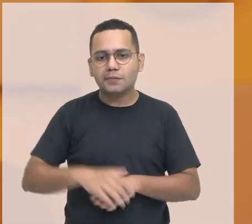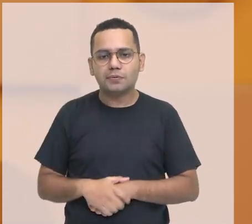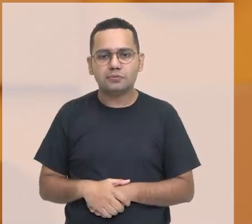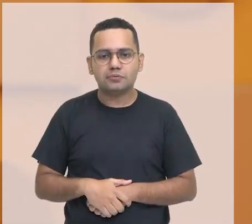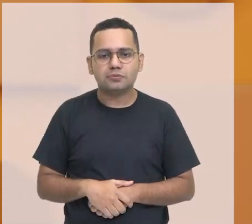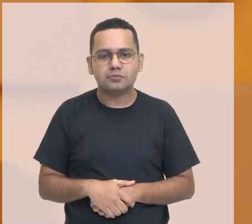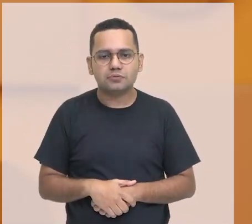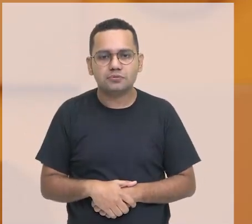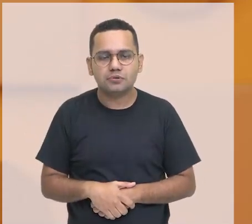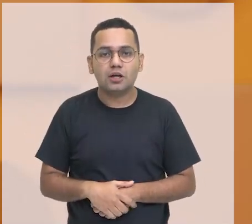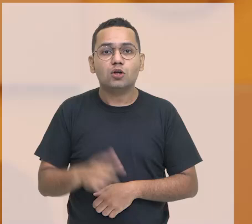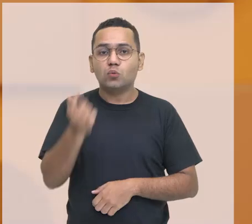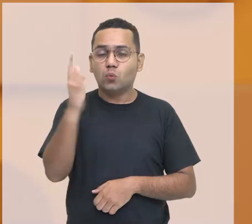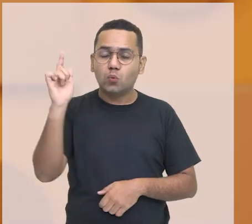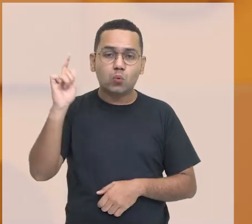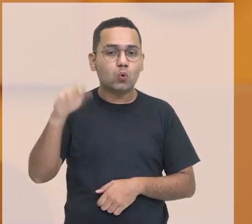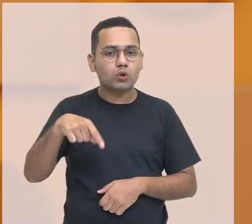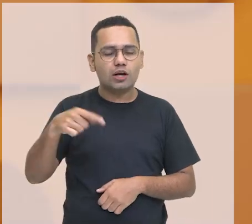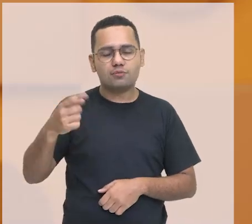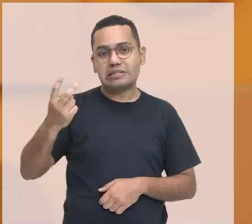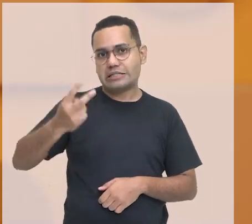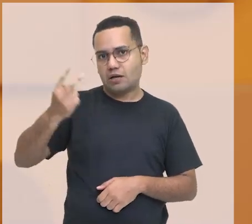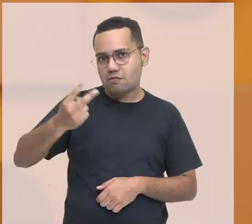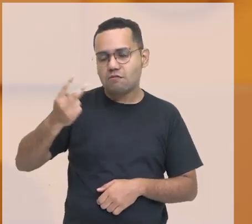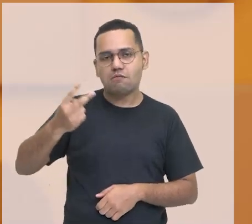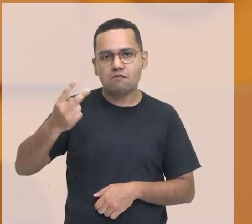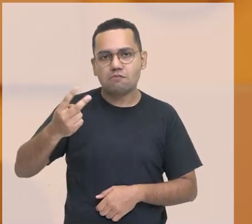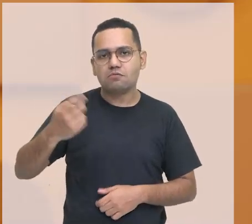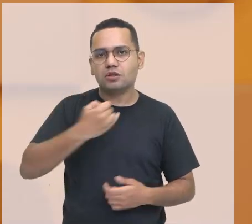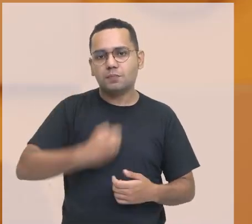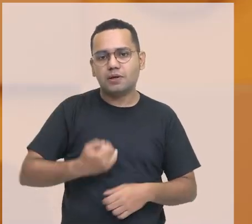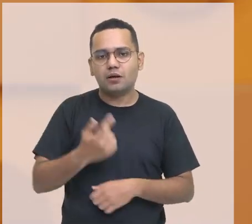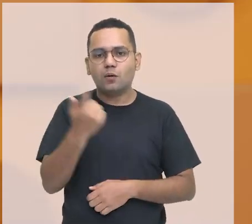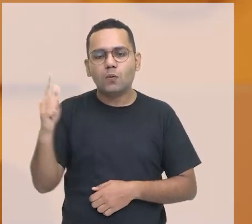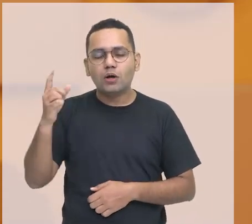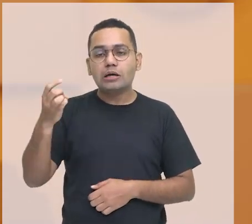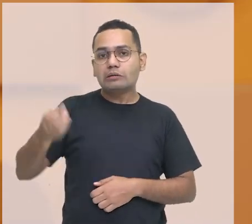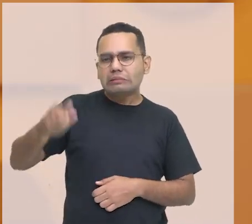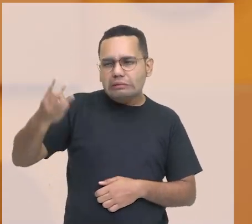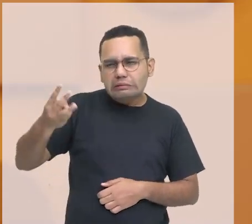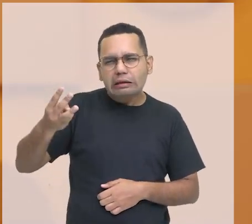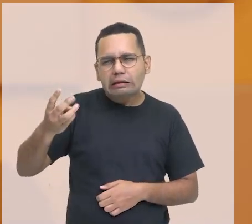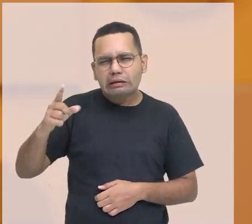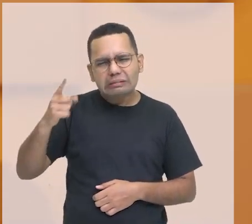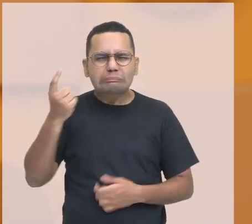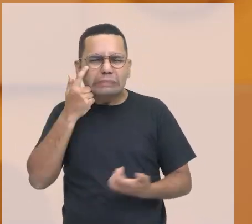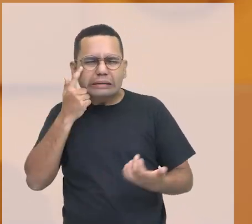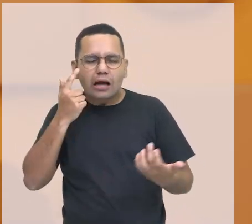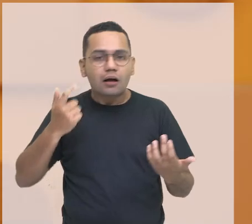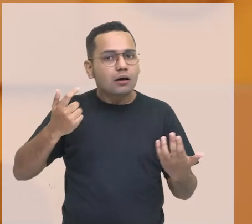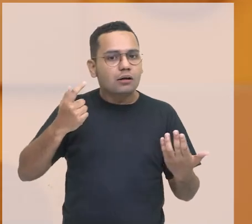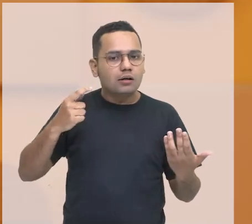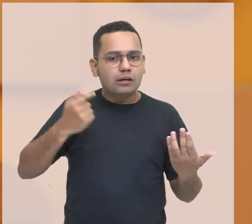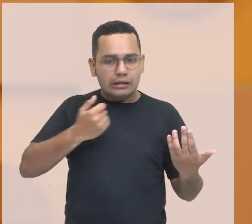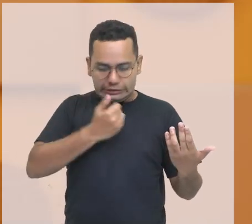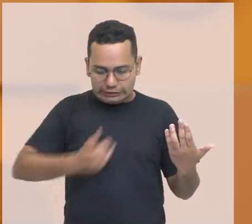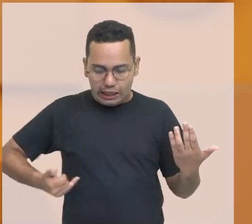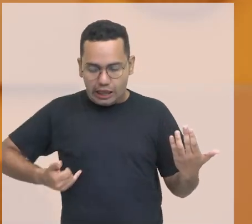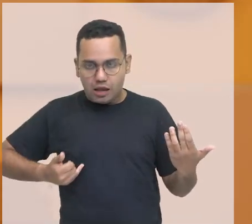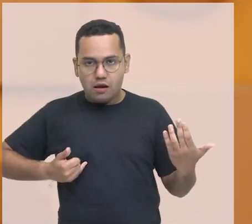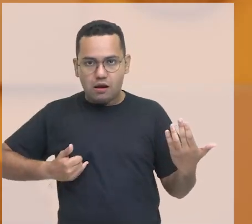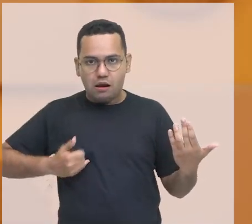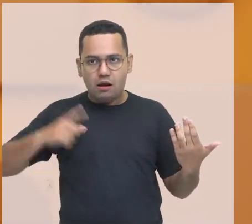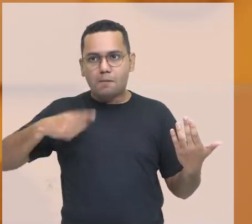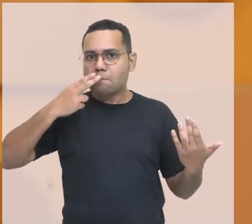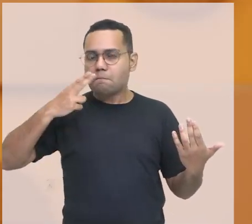Guilherme I era o Segundo Reich. E o Terceiro Reich, segundo o Hitler, era o território